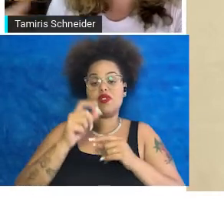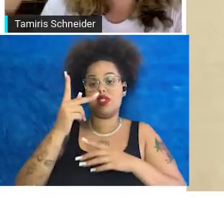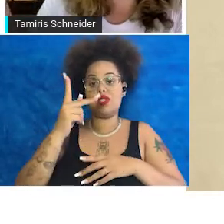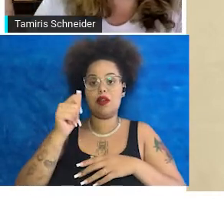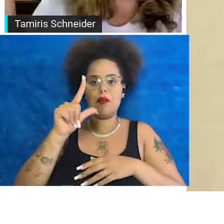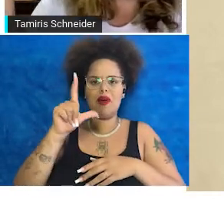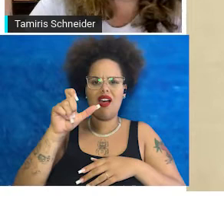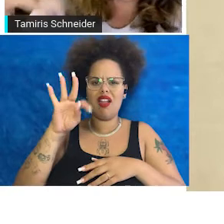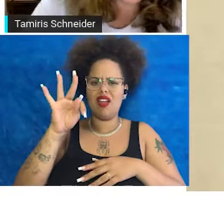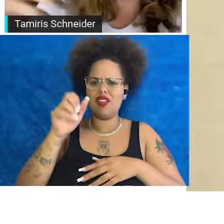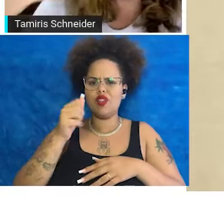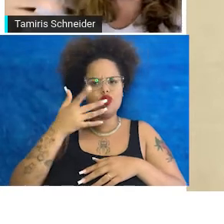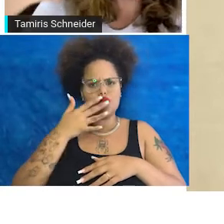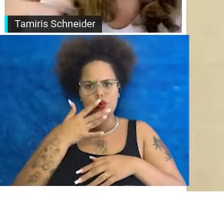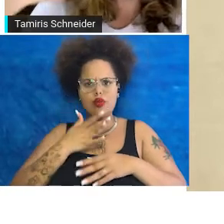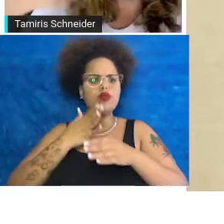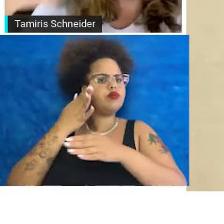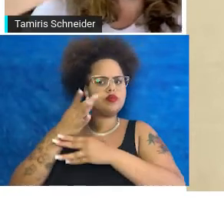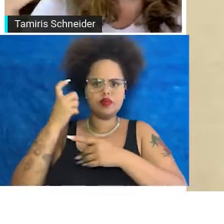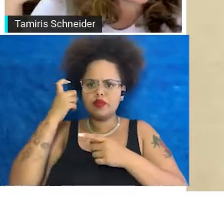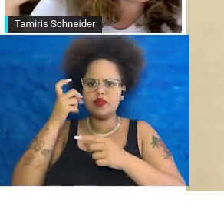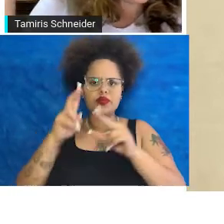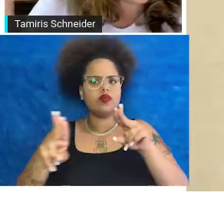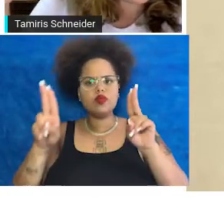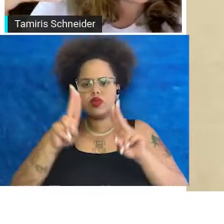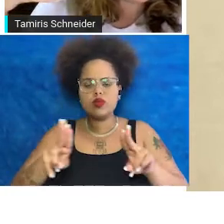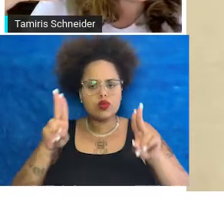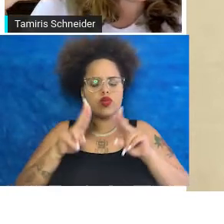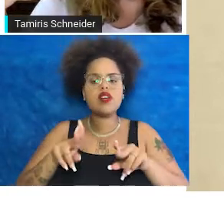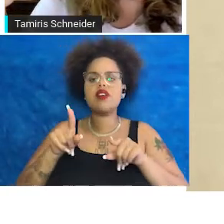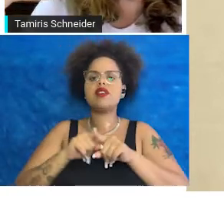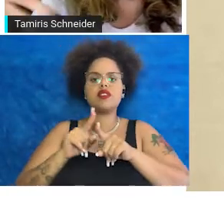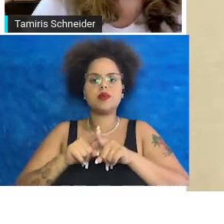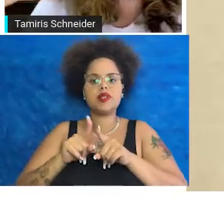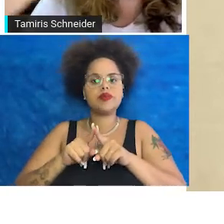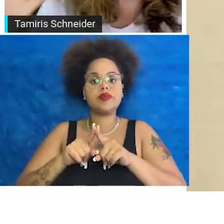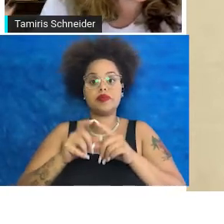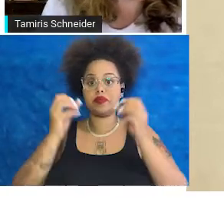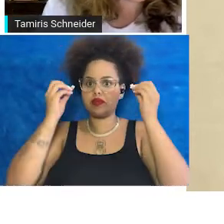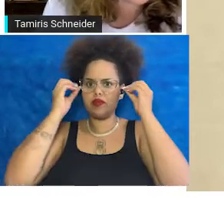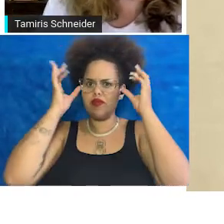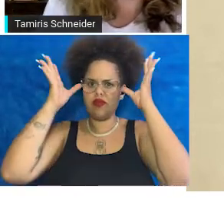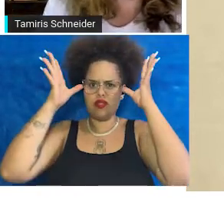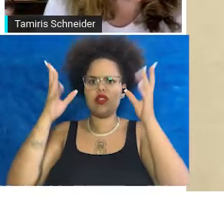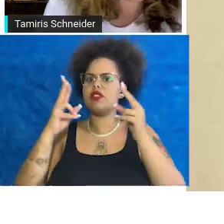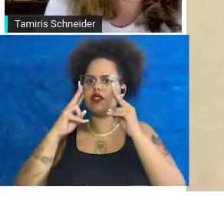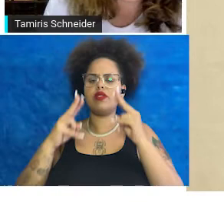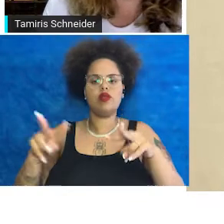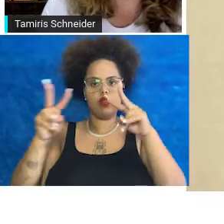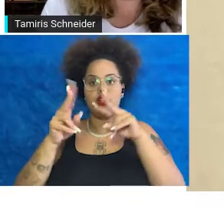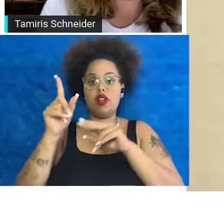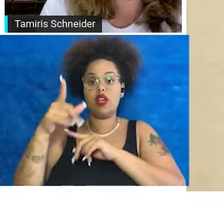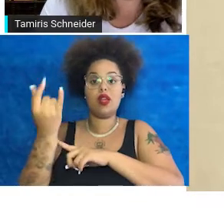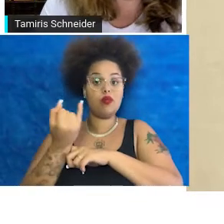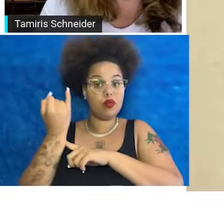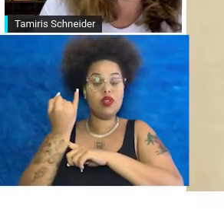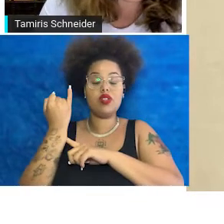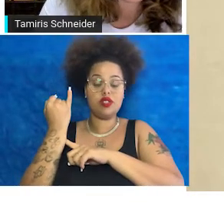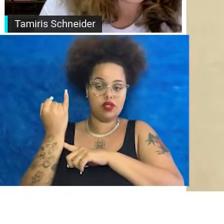das coisas. Vamos lá tentar consumir e tentar enriquecer o nosso olhar, né? É importantíssimo